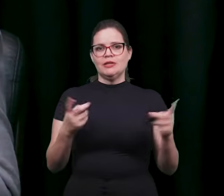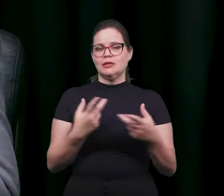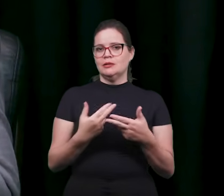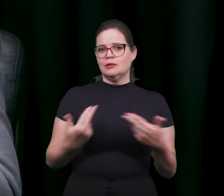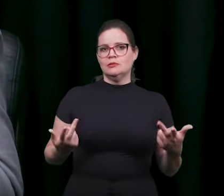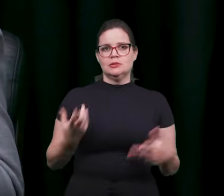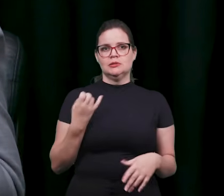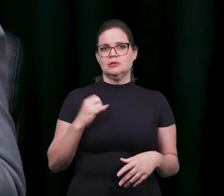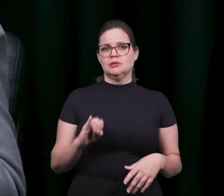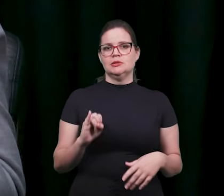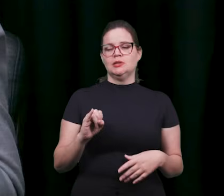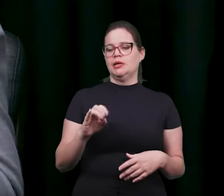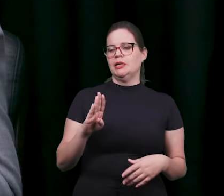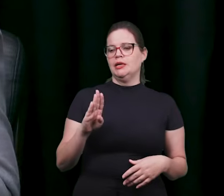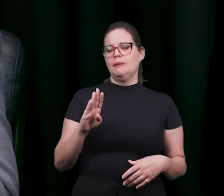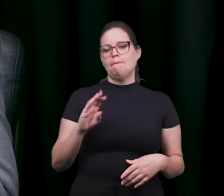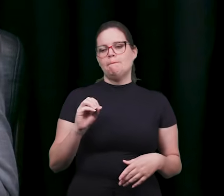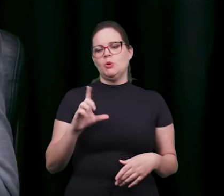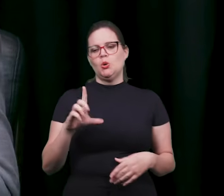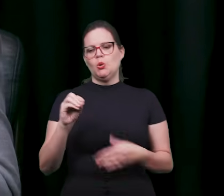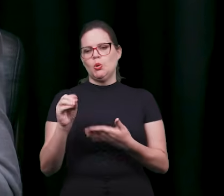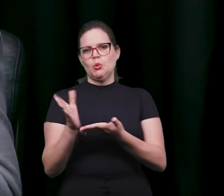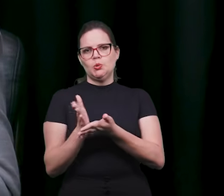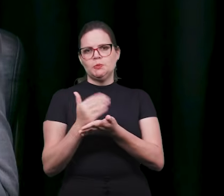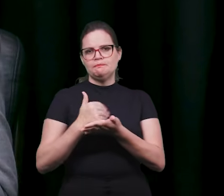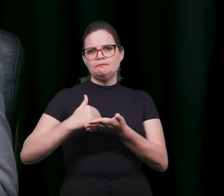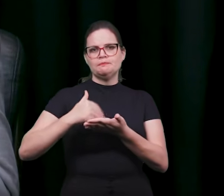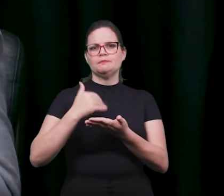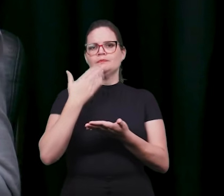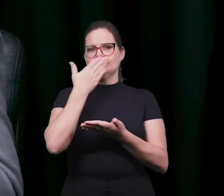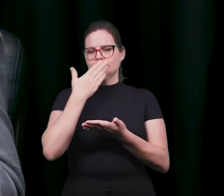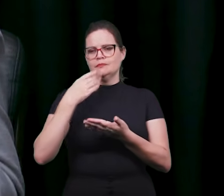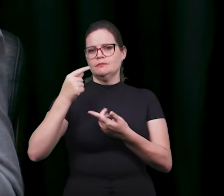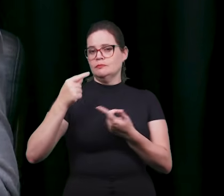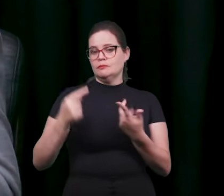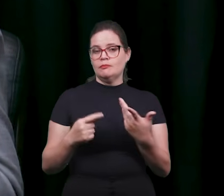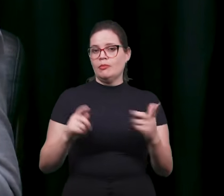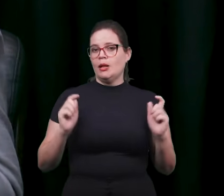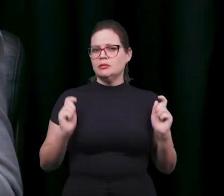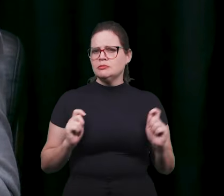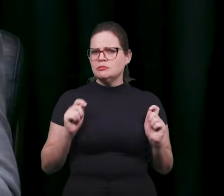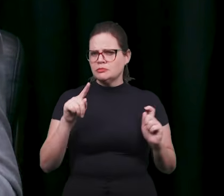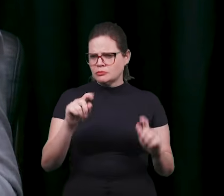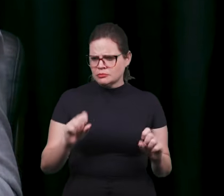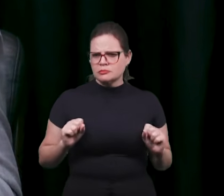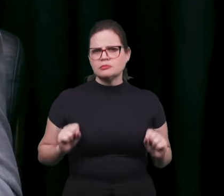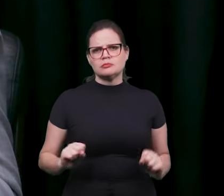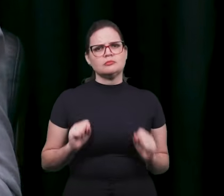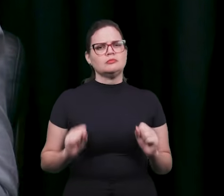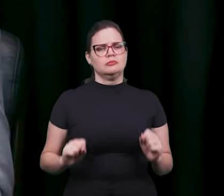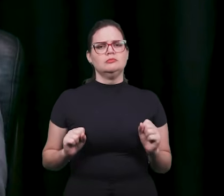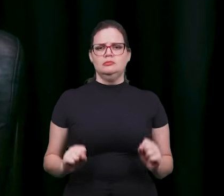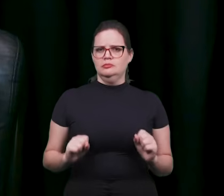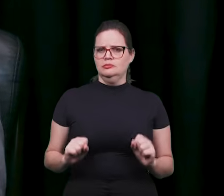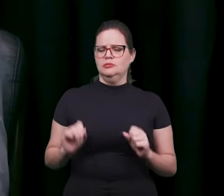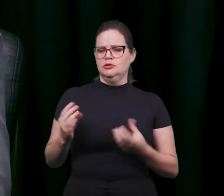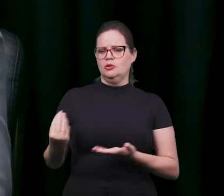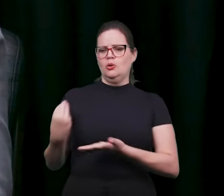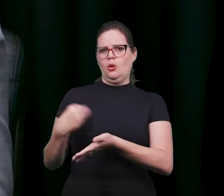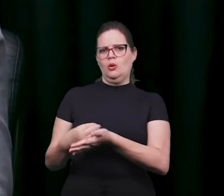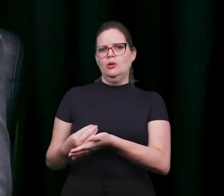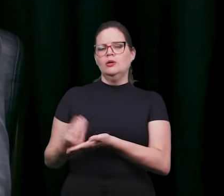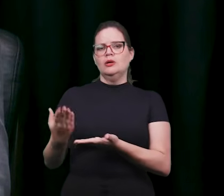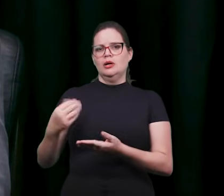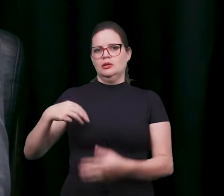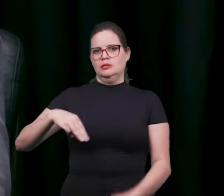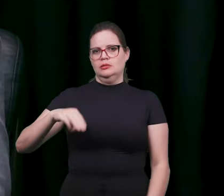produto, né, seja um bolo, né, as confeiteiras. Então, tem várias atividades que você pode enquadrar no